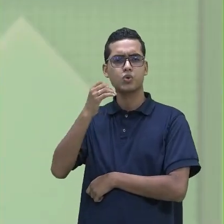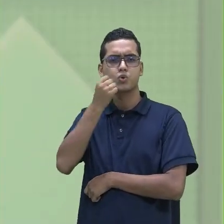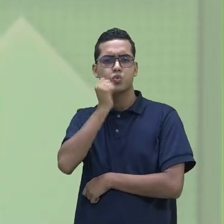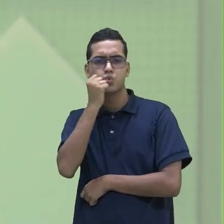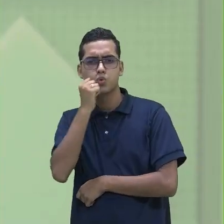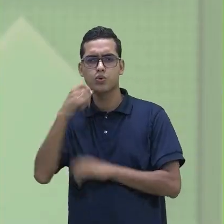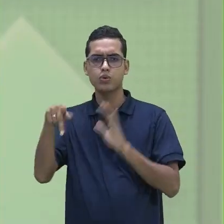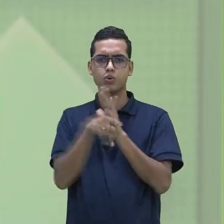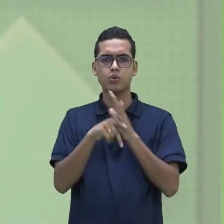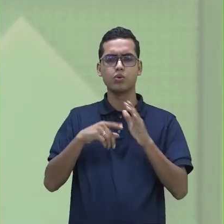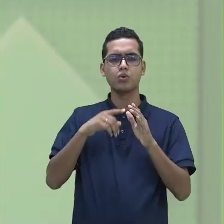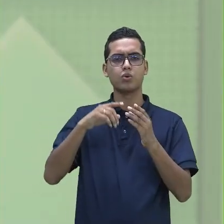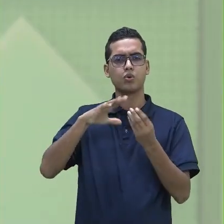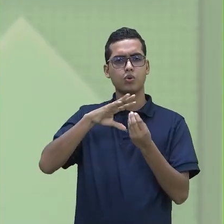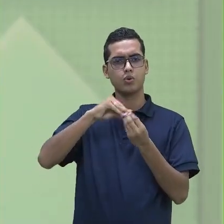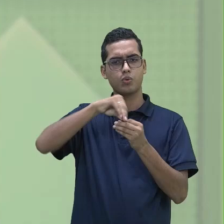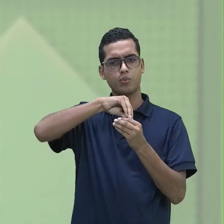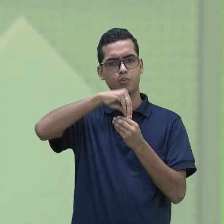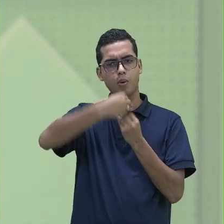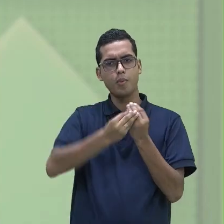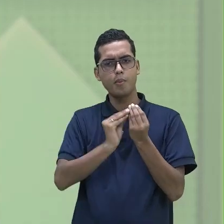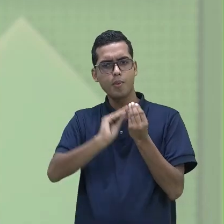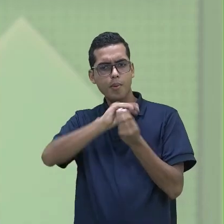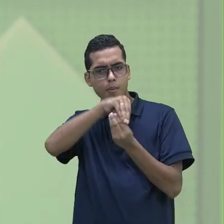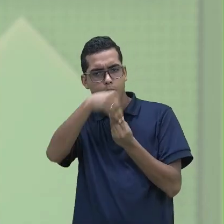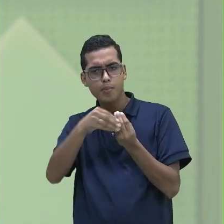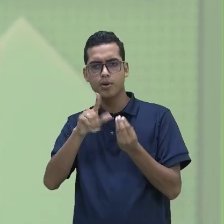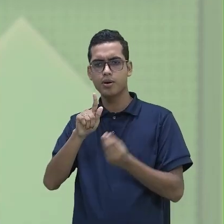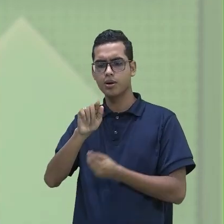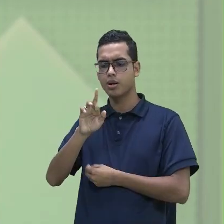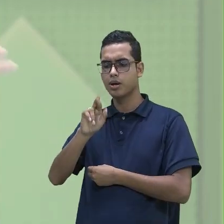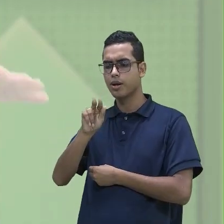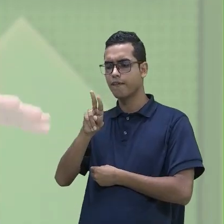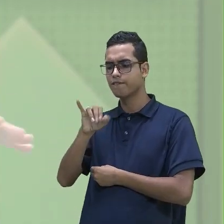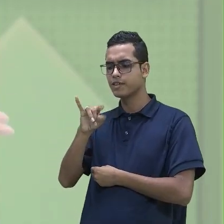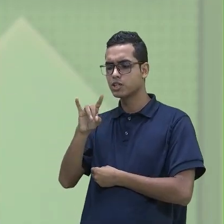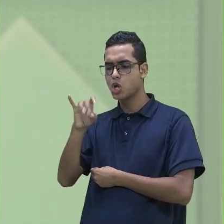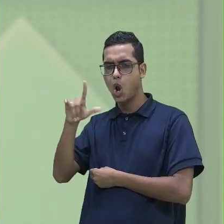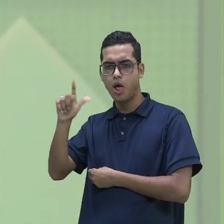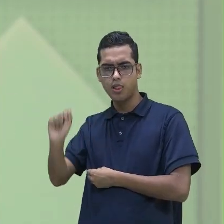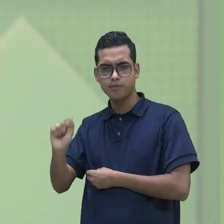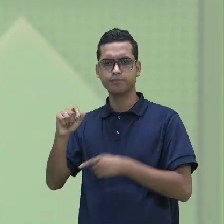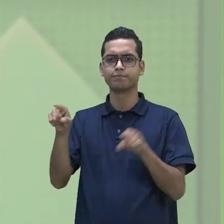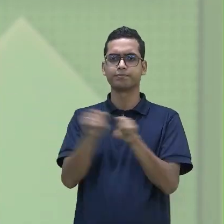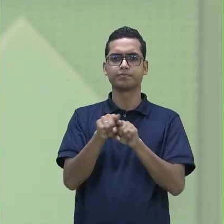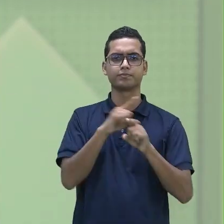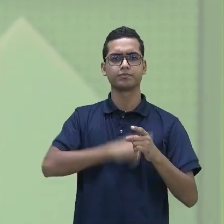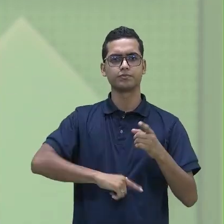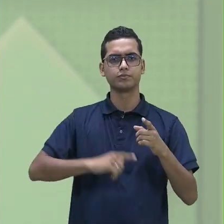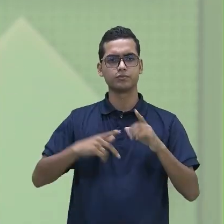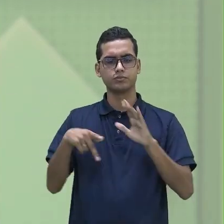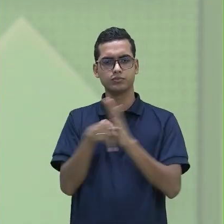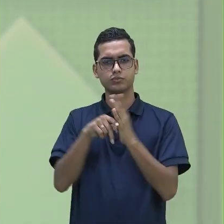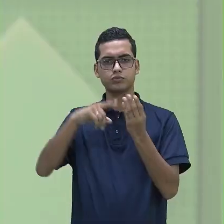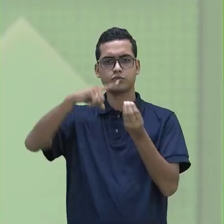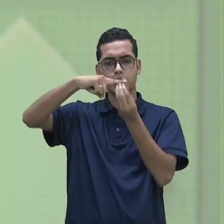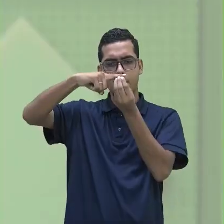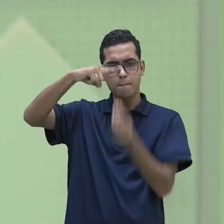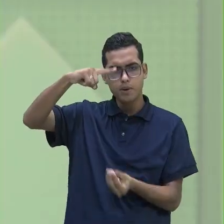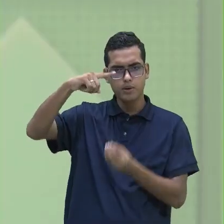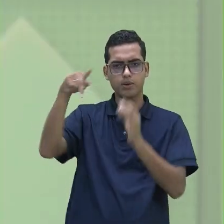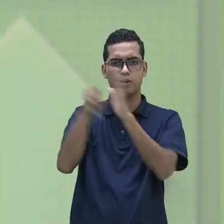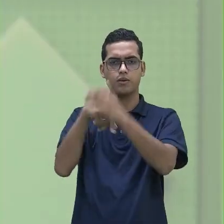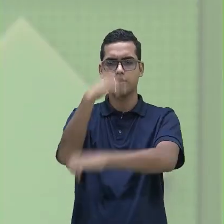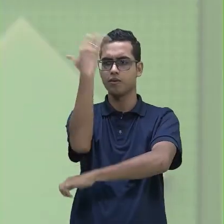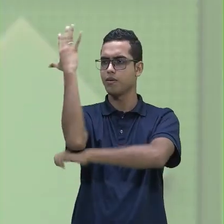né? Ou consumiu o fruto do jambo, né? Que fica aquele espaço embaixo da árvore, né? Fica aquelas